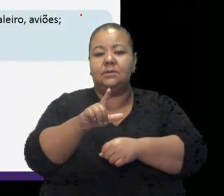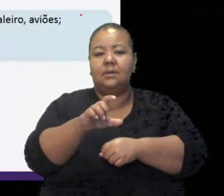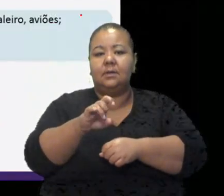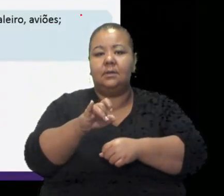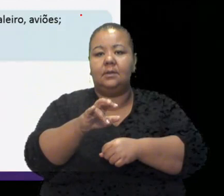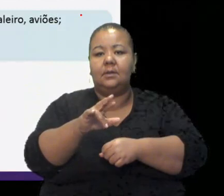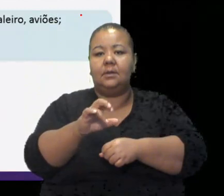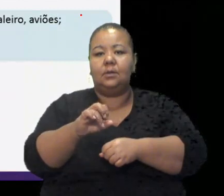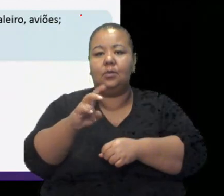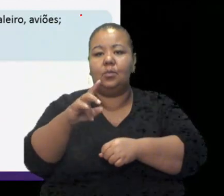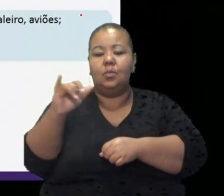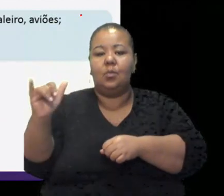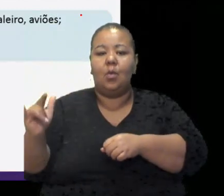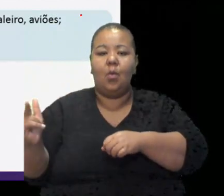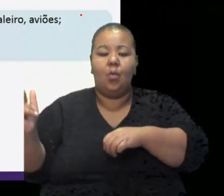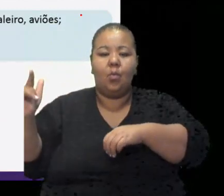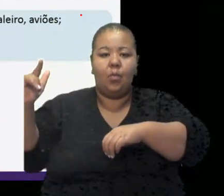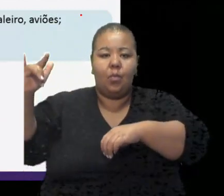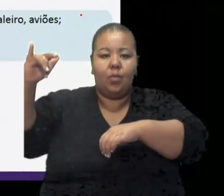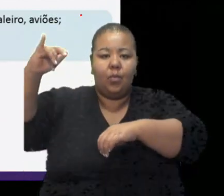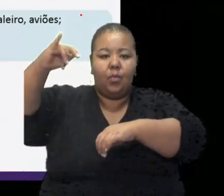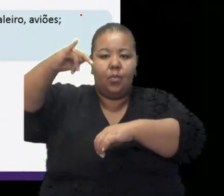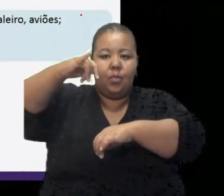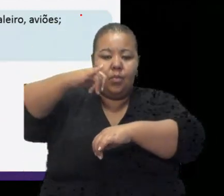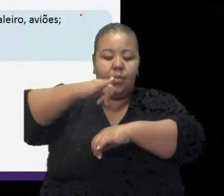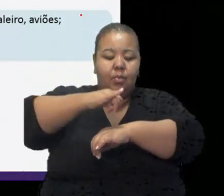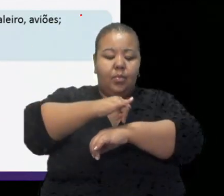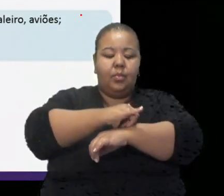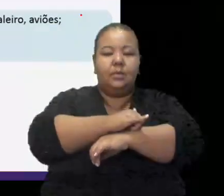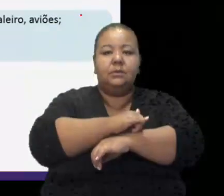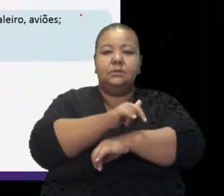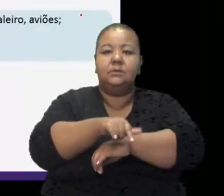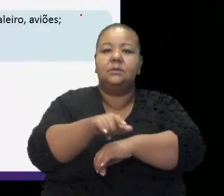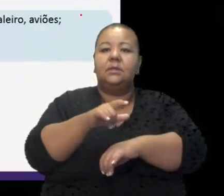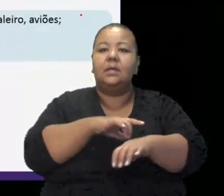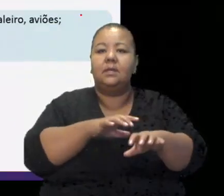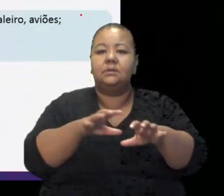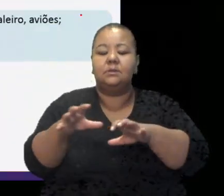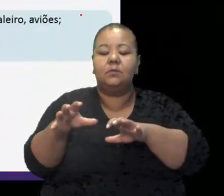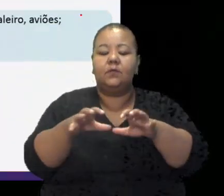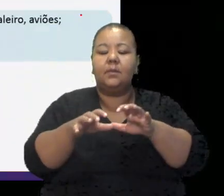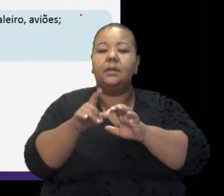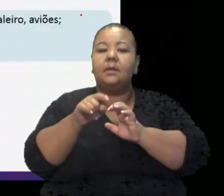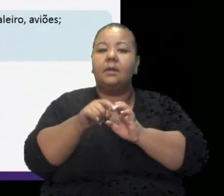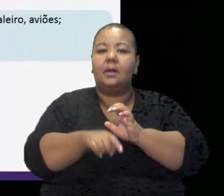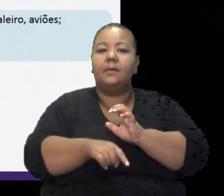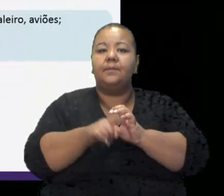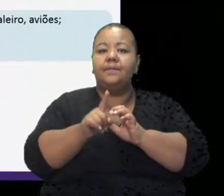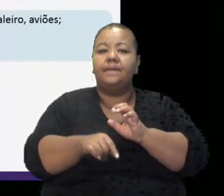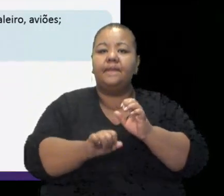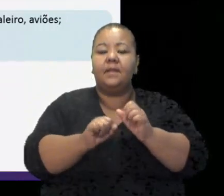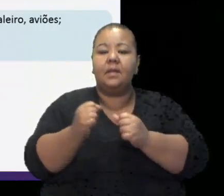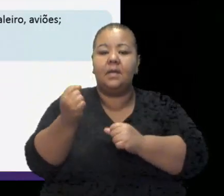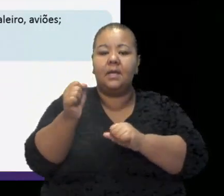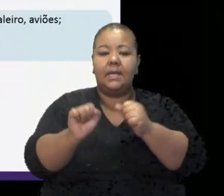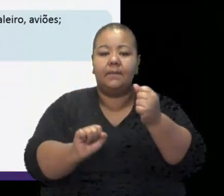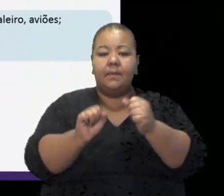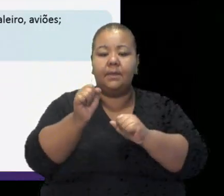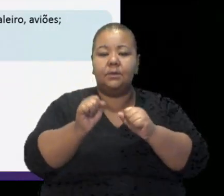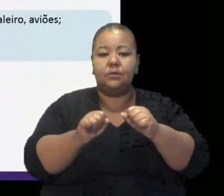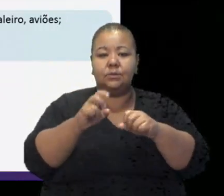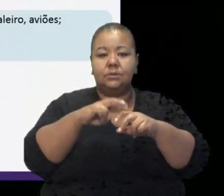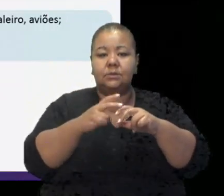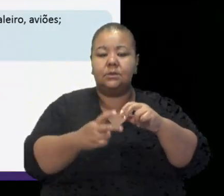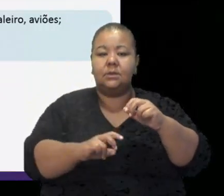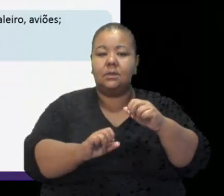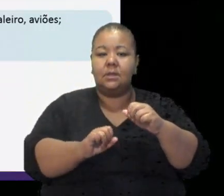ou avião de grande porte. Quem se movimenta nesse caso? Quem se movimenta são os equipamentos e os